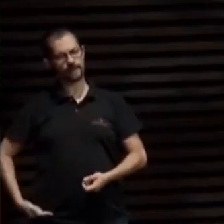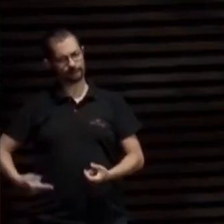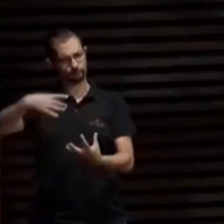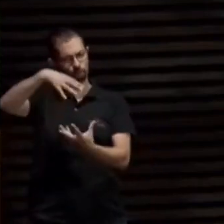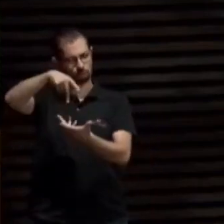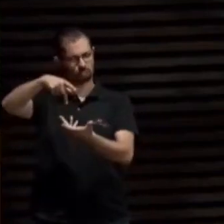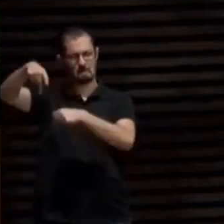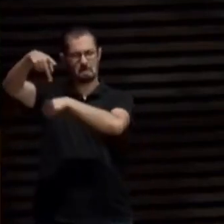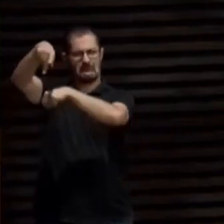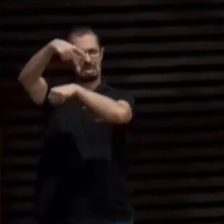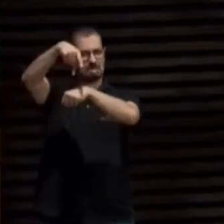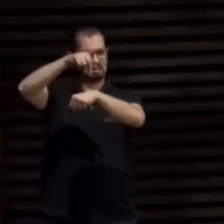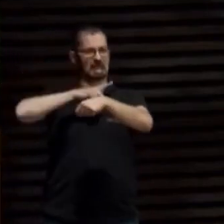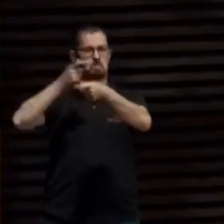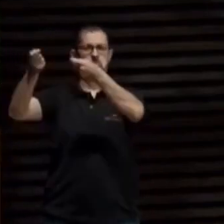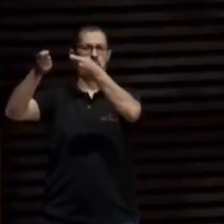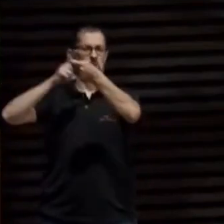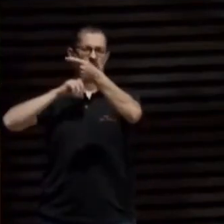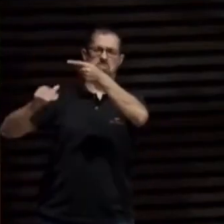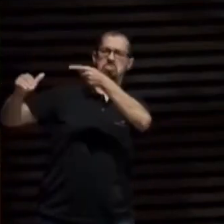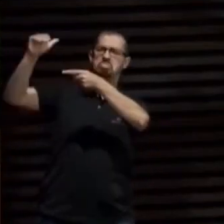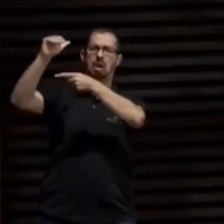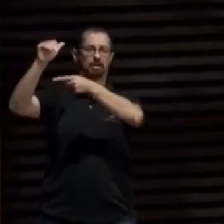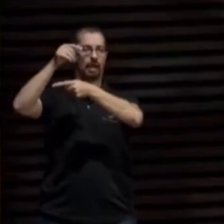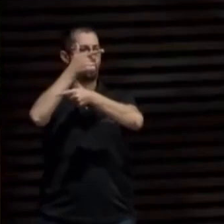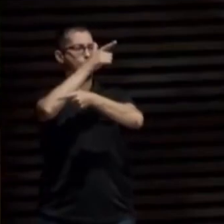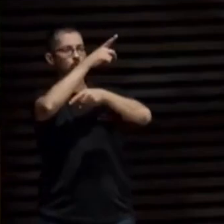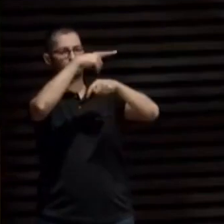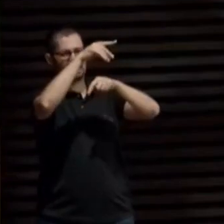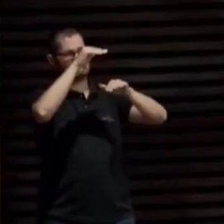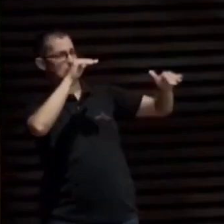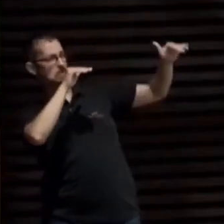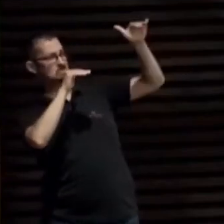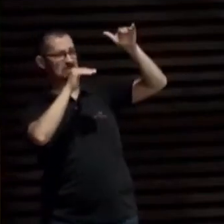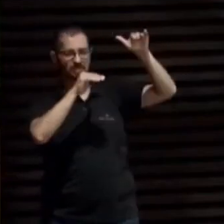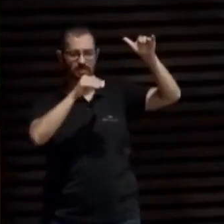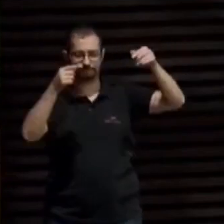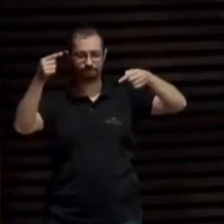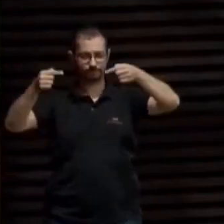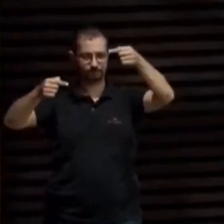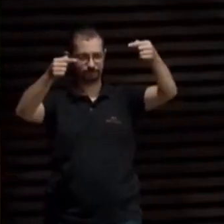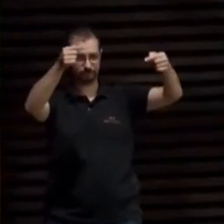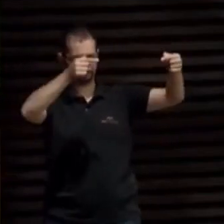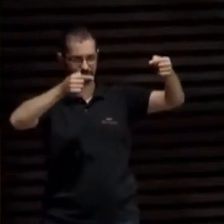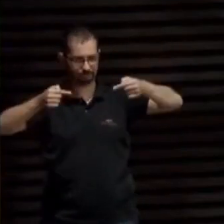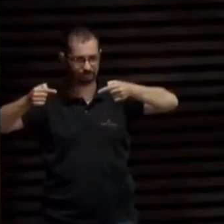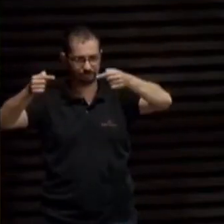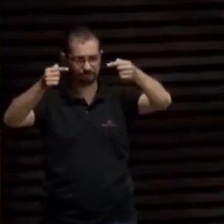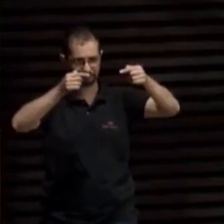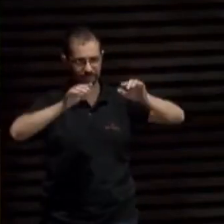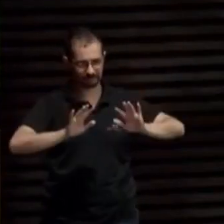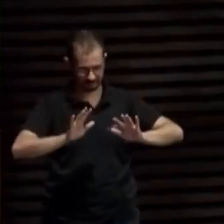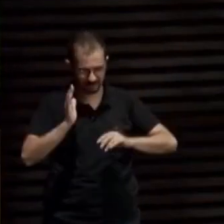que ficou mais claro. Eu recebi essas 2 semanas uma irmã que disse: Pastor Glenn, eu quero lhe pedir